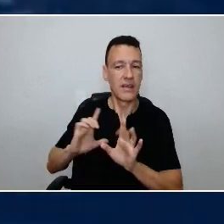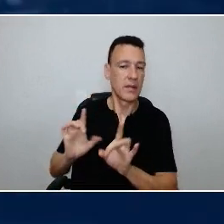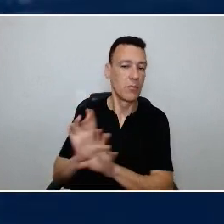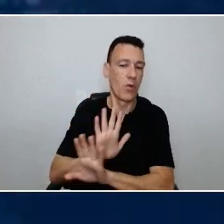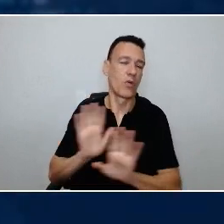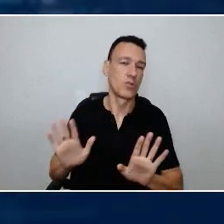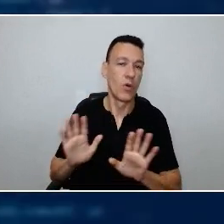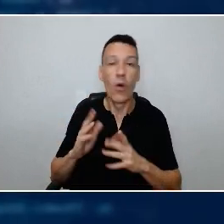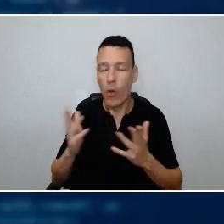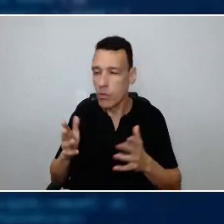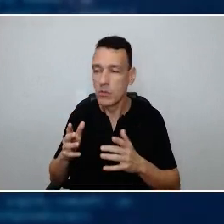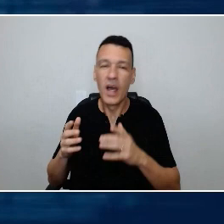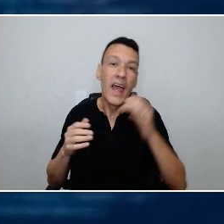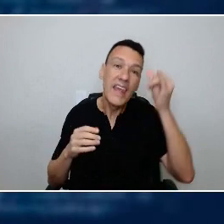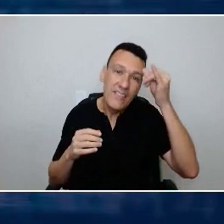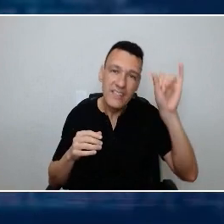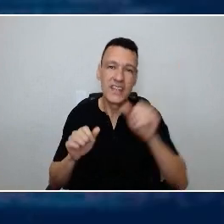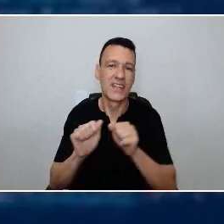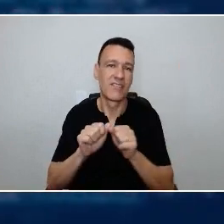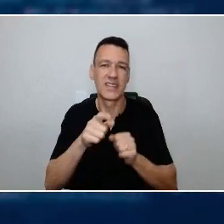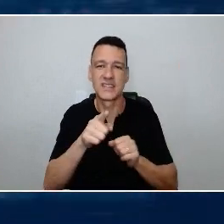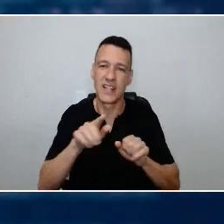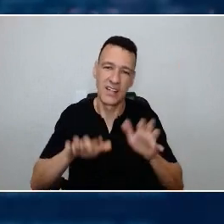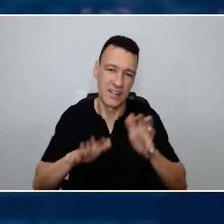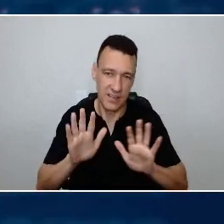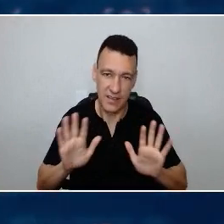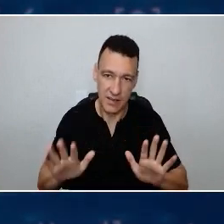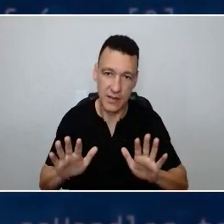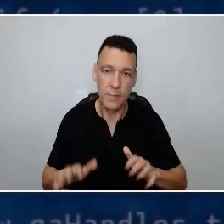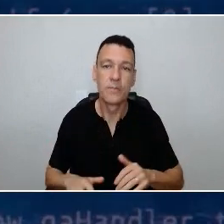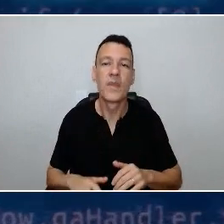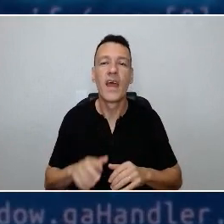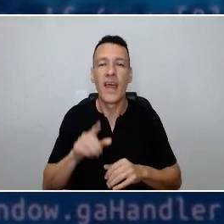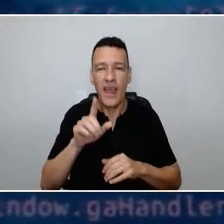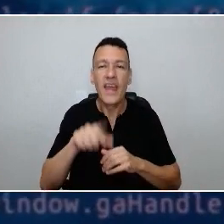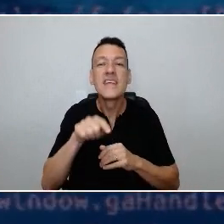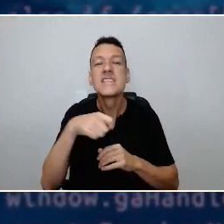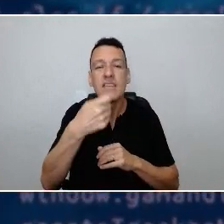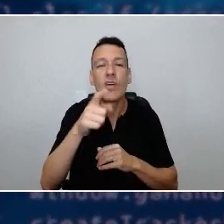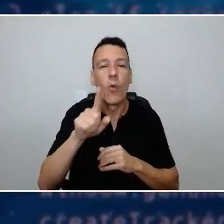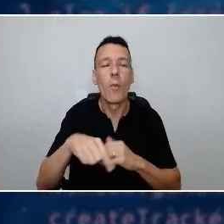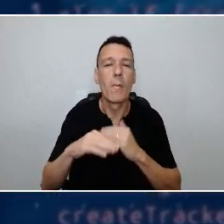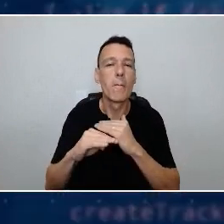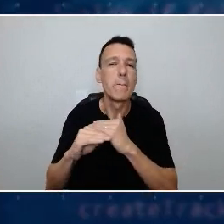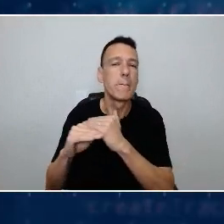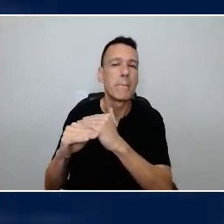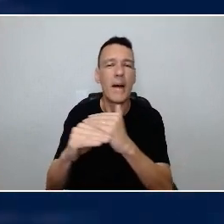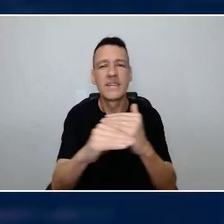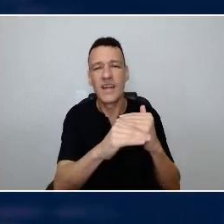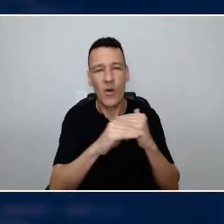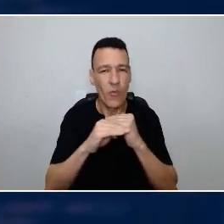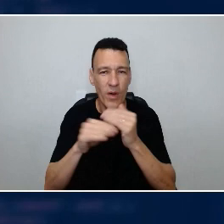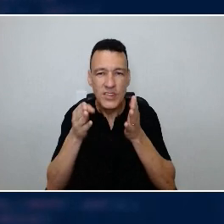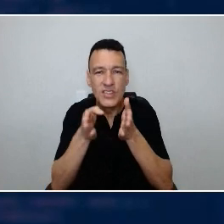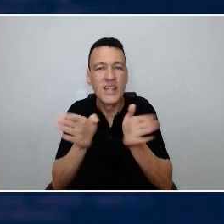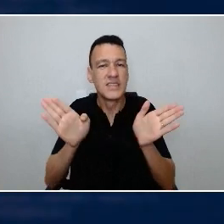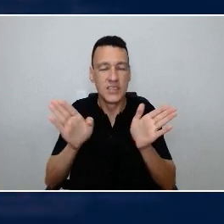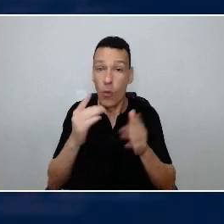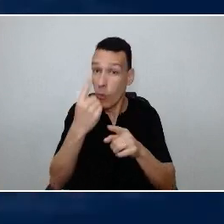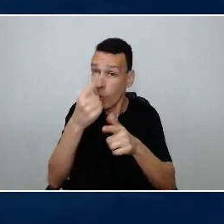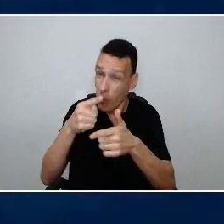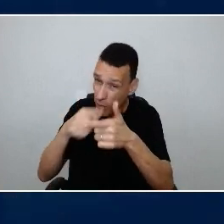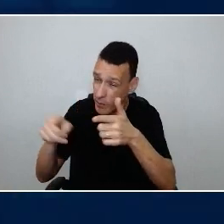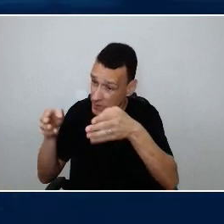um padrão de projeto é uma solução de implementação generalista para um problema específico né então alguns padrões né bem conhecidos aí são factors